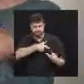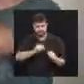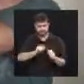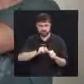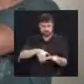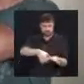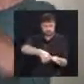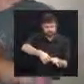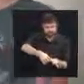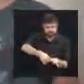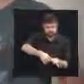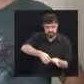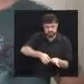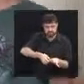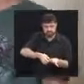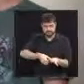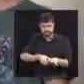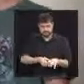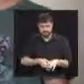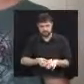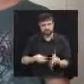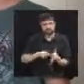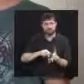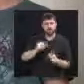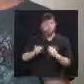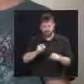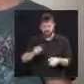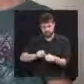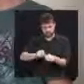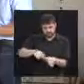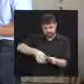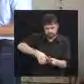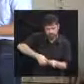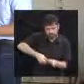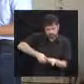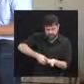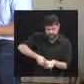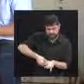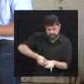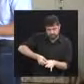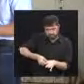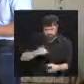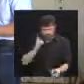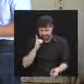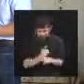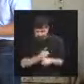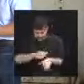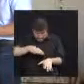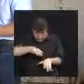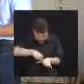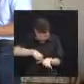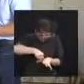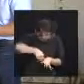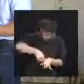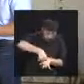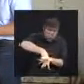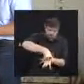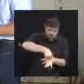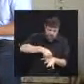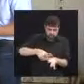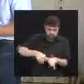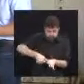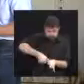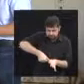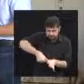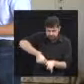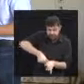desse tipo. Tá? Então você pega, massageia aqui, você encontra o lugar, massageia no sentido anti-horário, porque